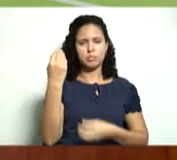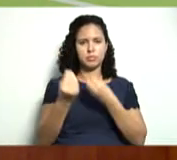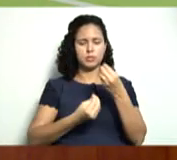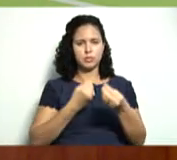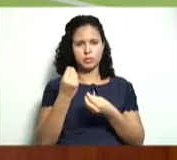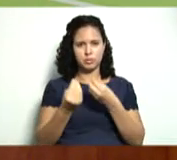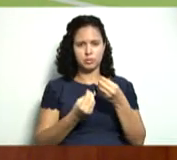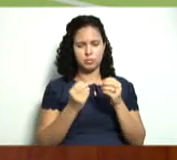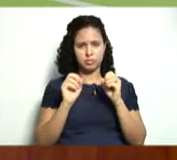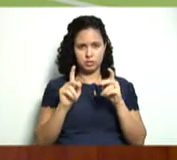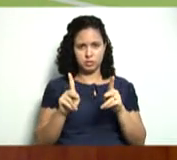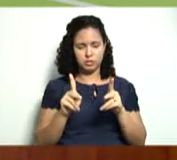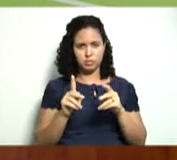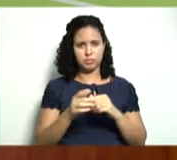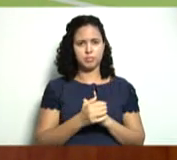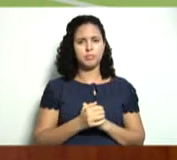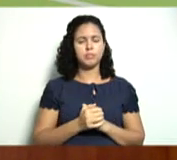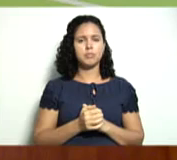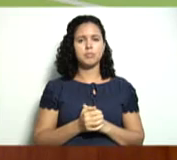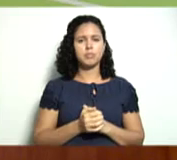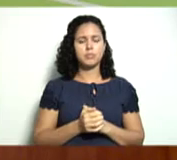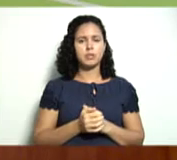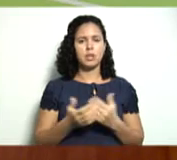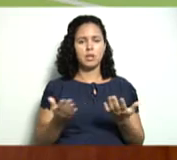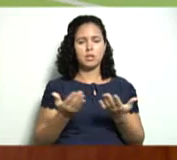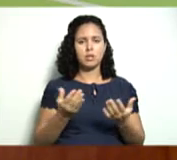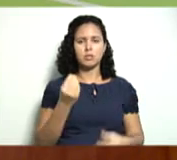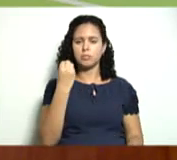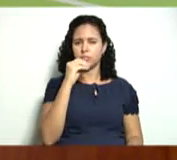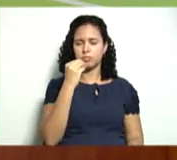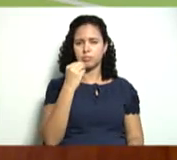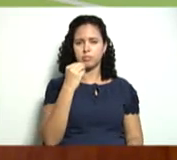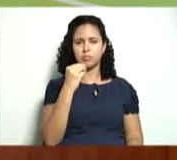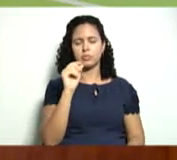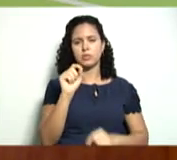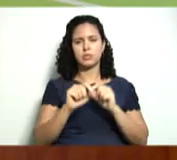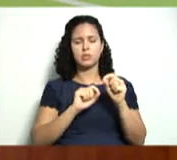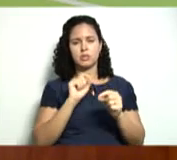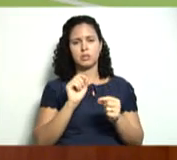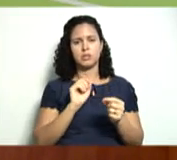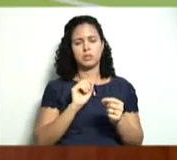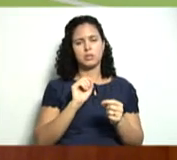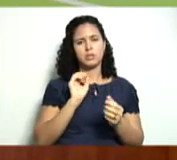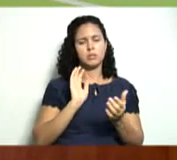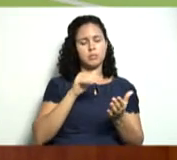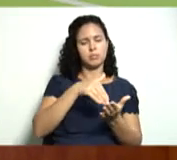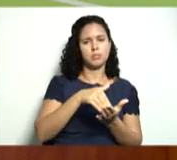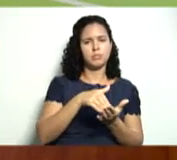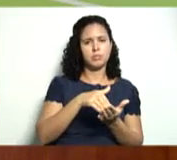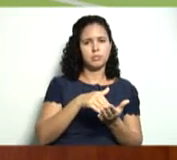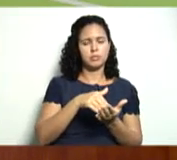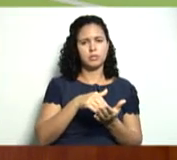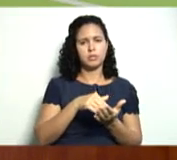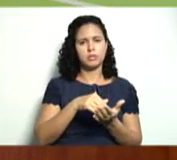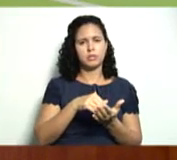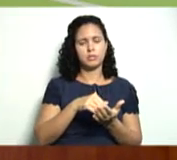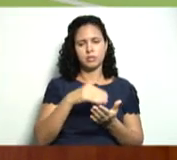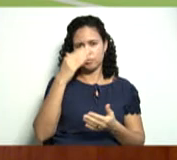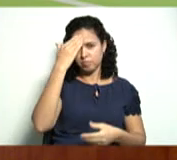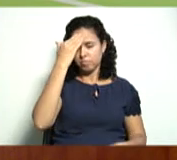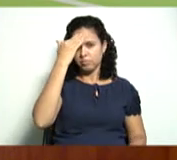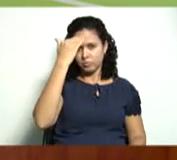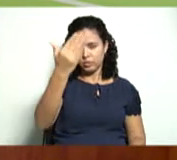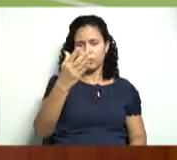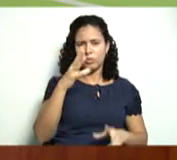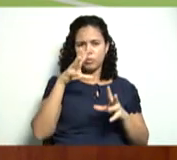tem que seguir com a sala de aula tá então eu queria aproveitar esse momento a última aula não gente teve muito tempo mas eu queria aproveitar e agradecer a